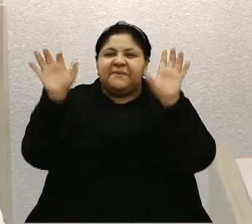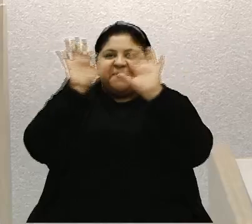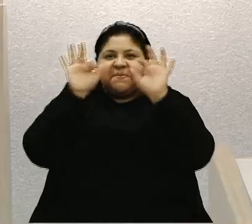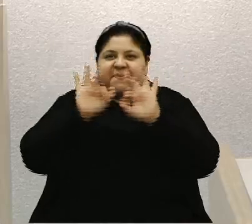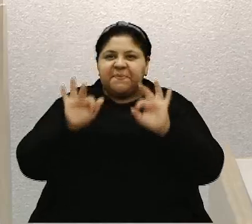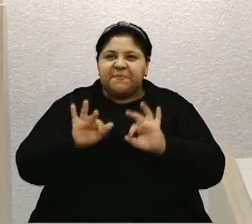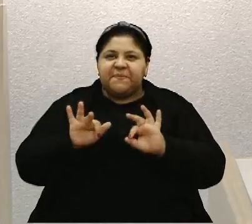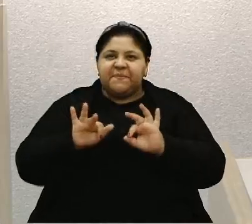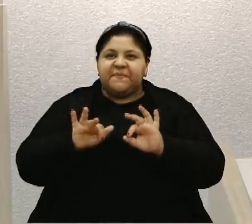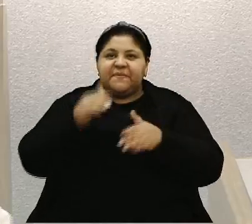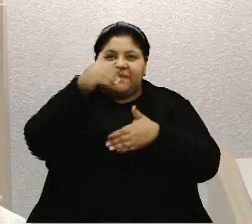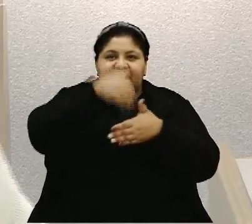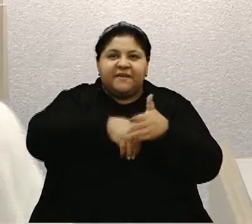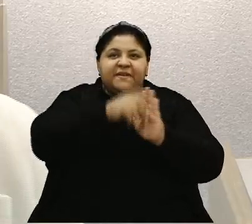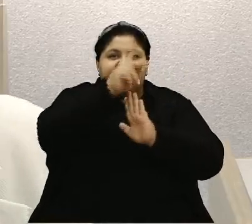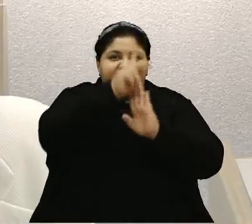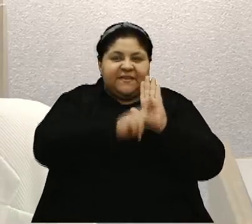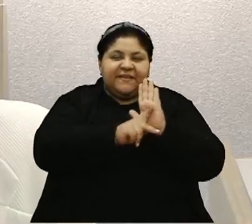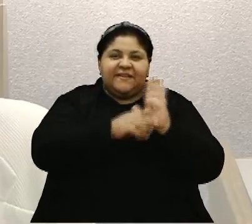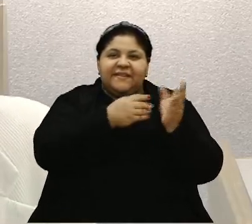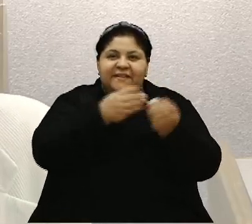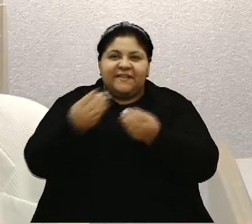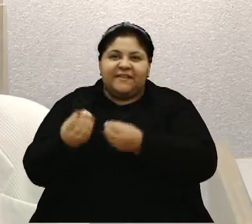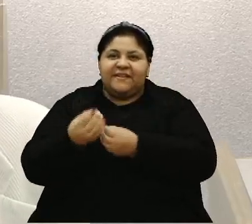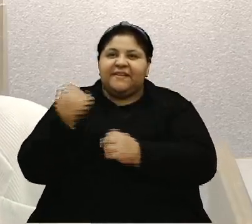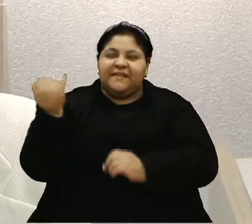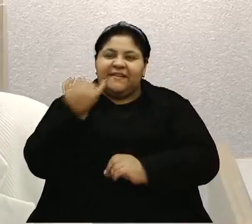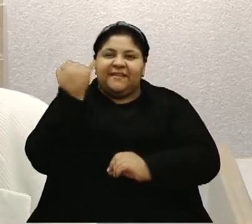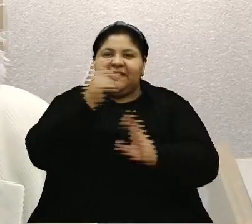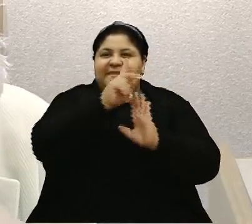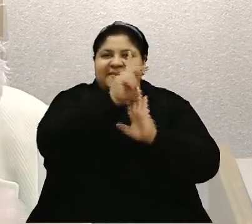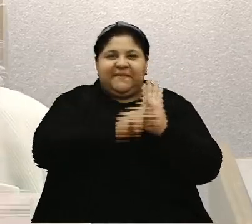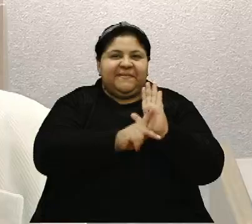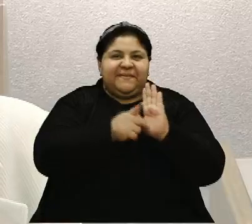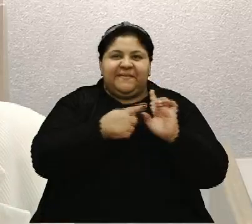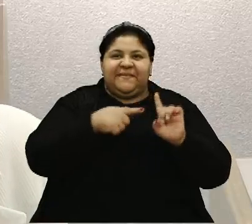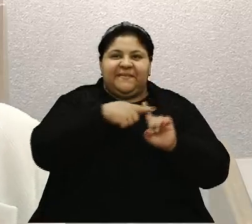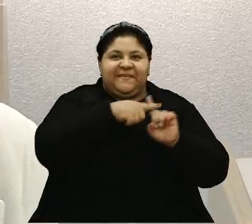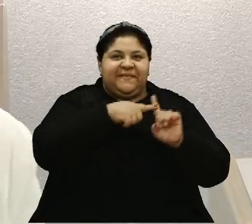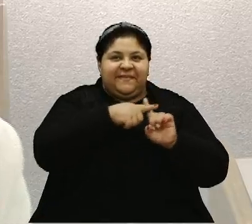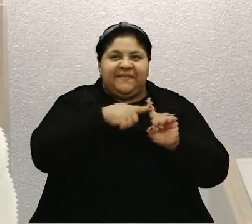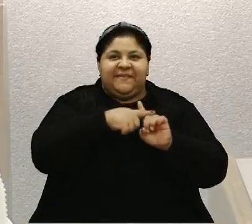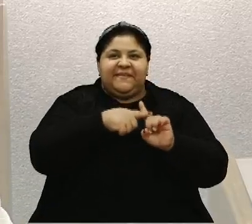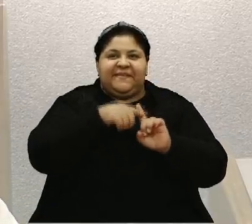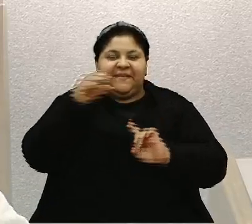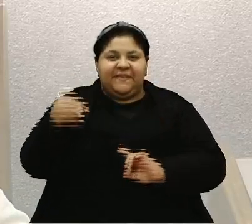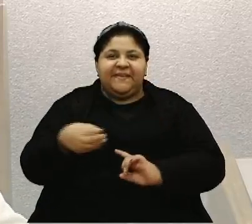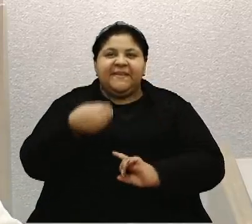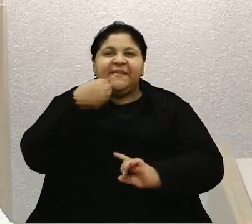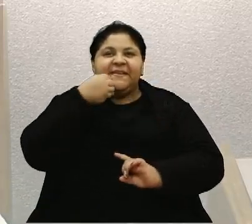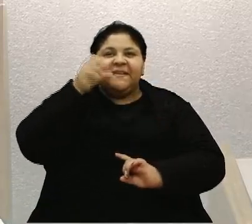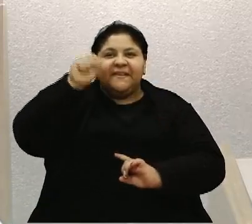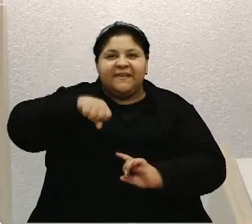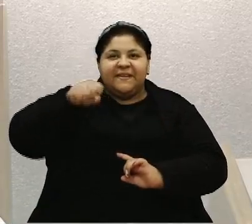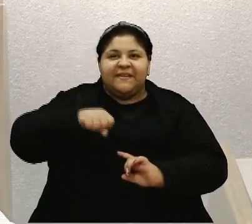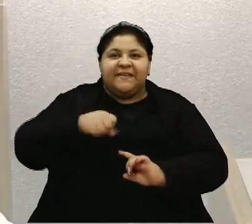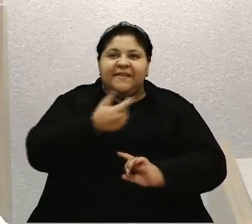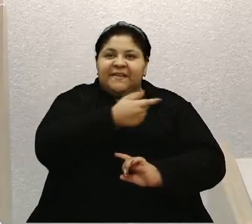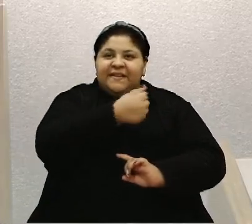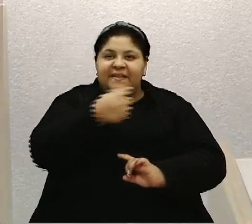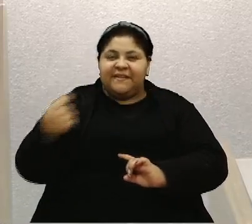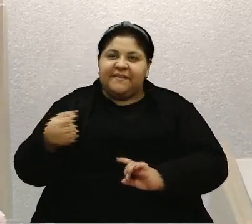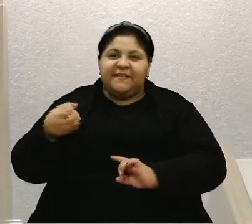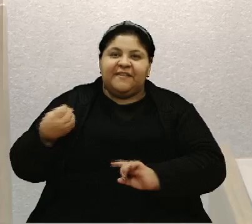gente vota esse projeto, um projeto muito importante, projeto muito positivo, que vai possibilitar, sim, né, a busca de recursos, de